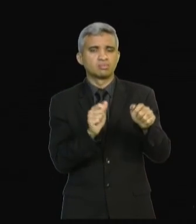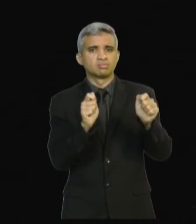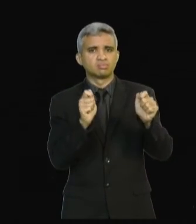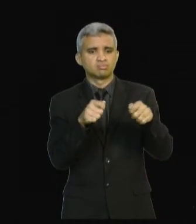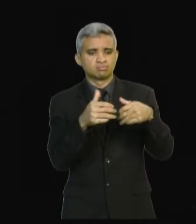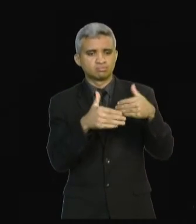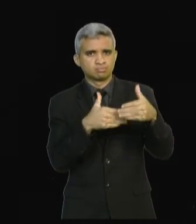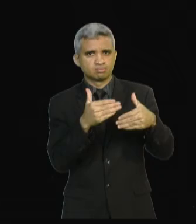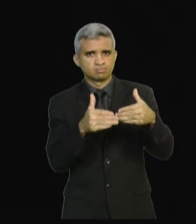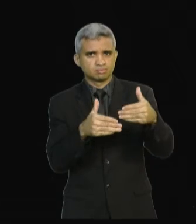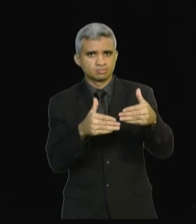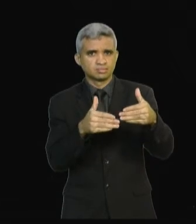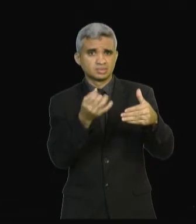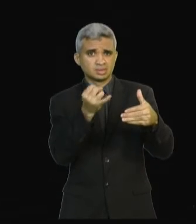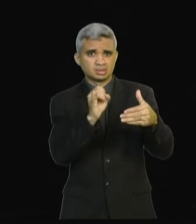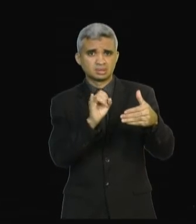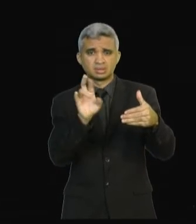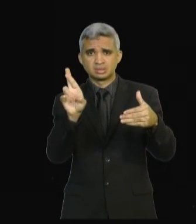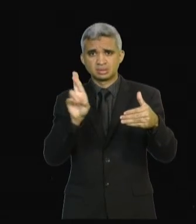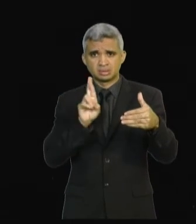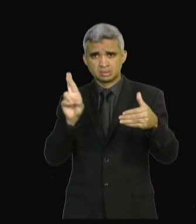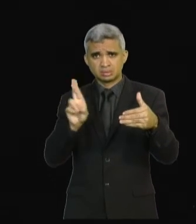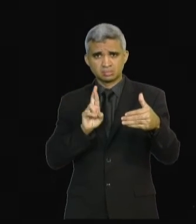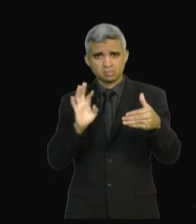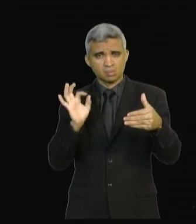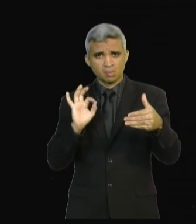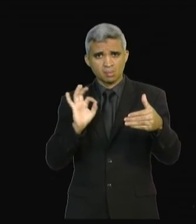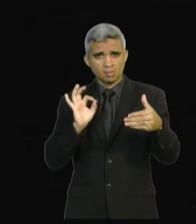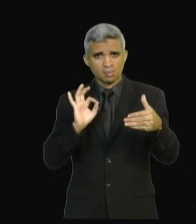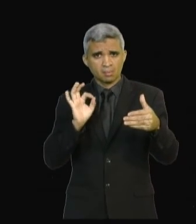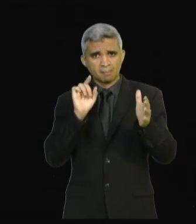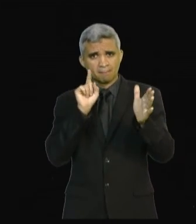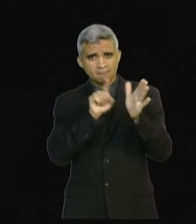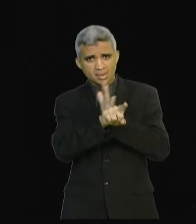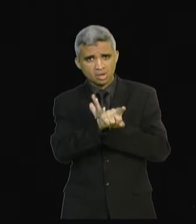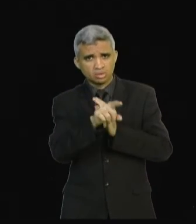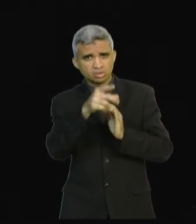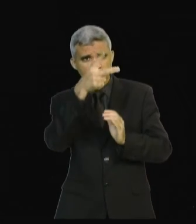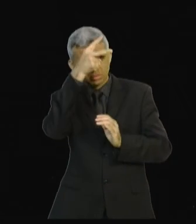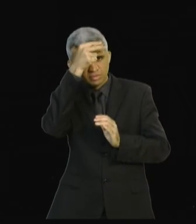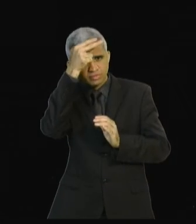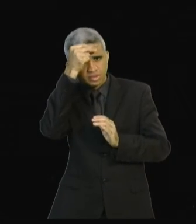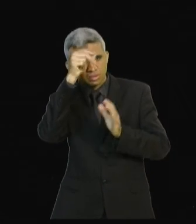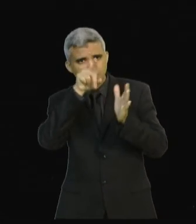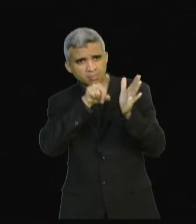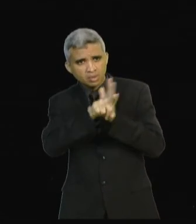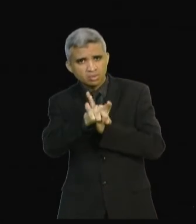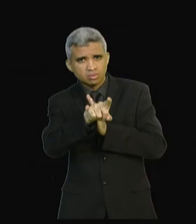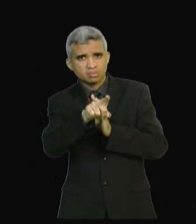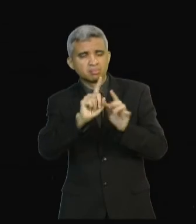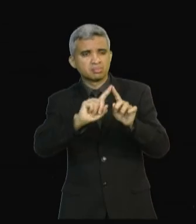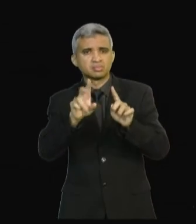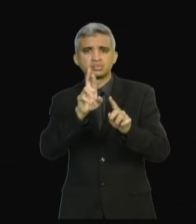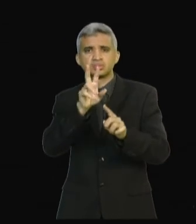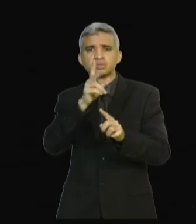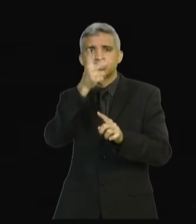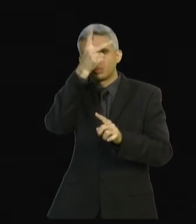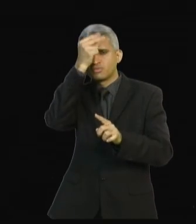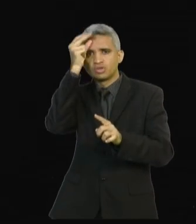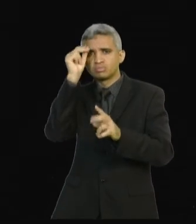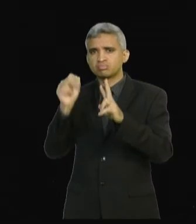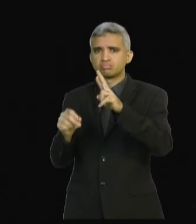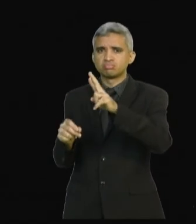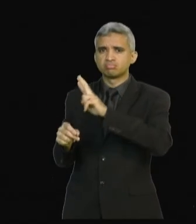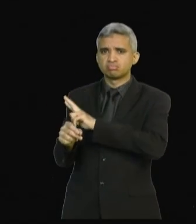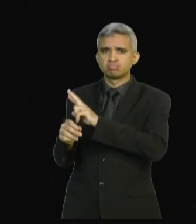e ficar sem resposta, quando inquiriu o poder municipal, que não teve resposta, já encaminhou o secretário de Educação